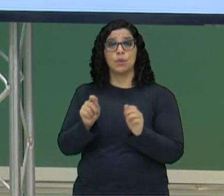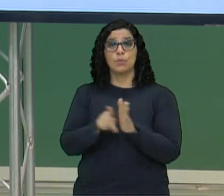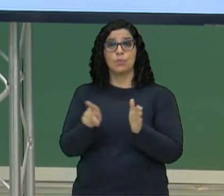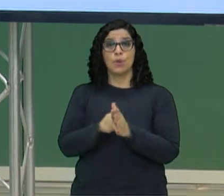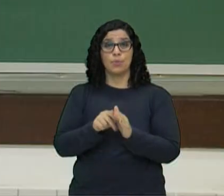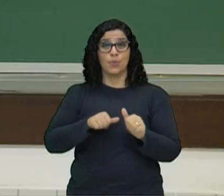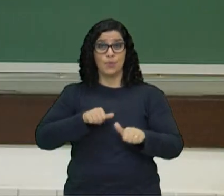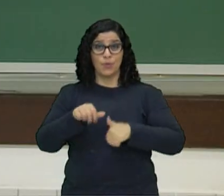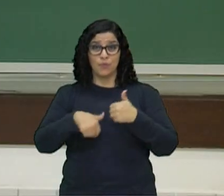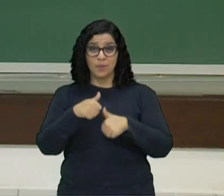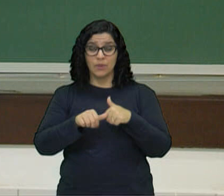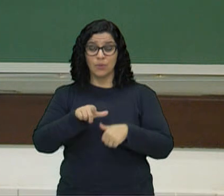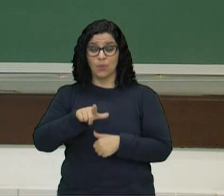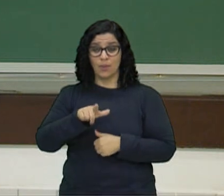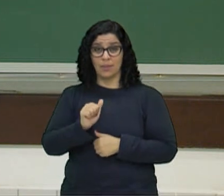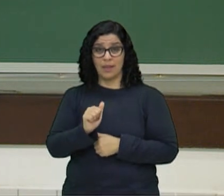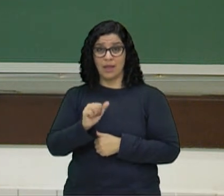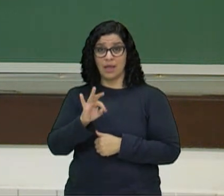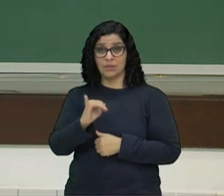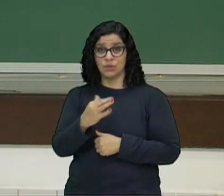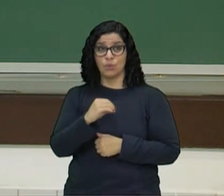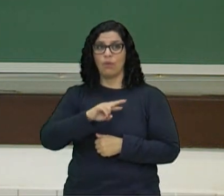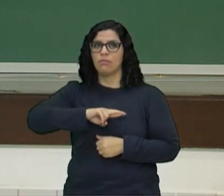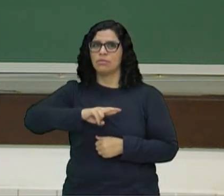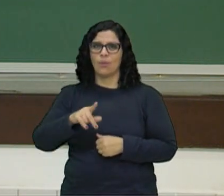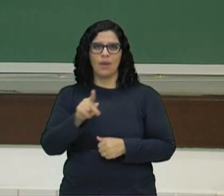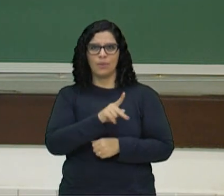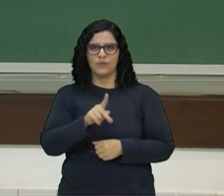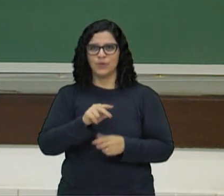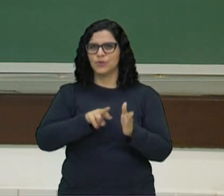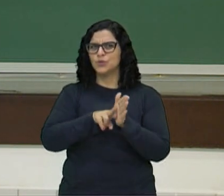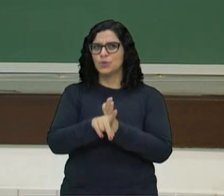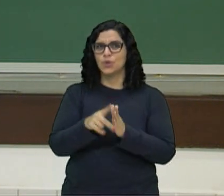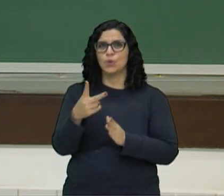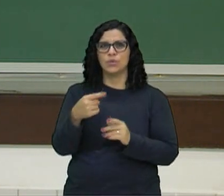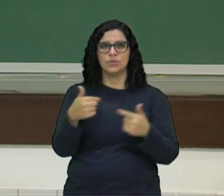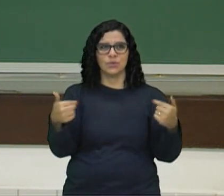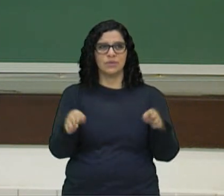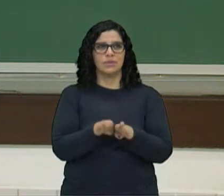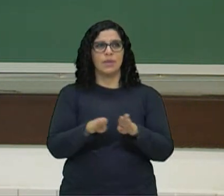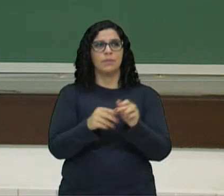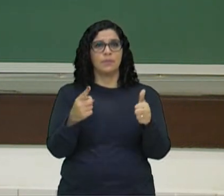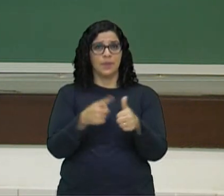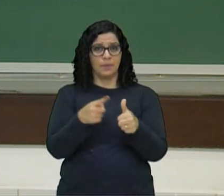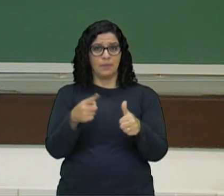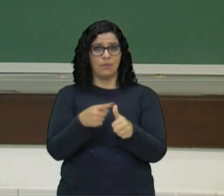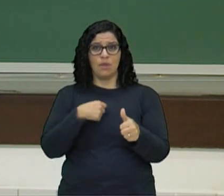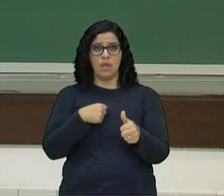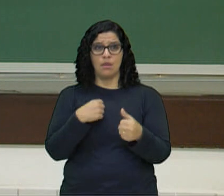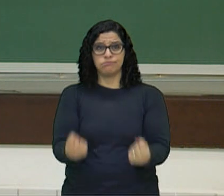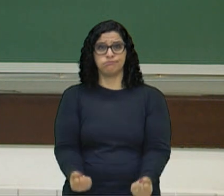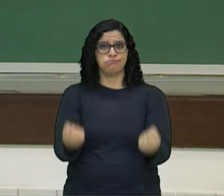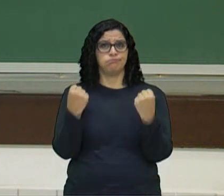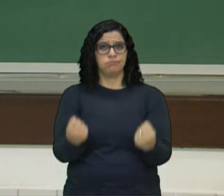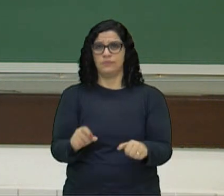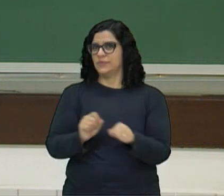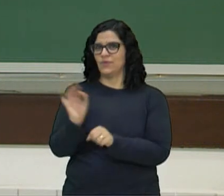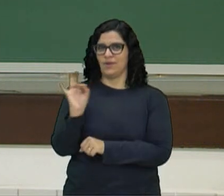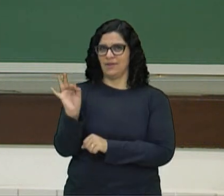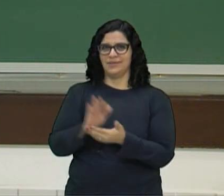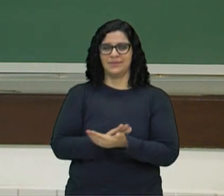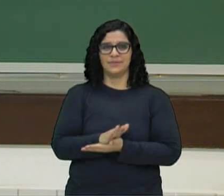lática. Naquela imagem ali vocês podem ver que não é o professor de biologia. 2 coisas para você identificar. Primeiro, eu não faço levantamento de peso.